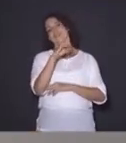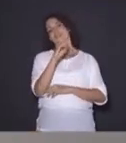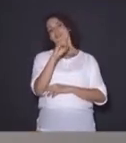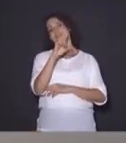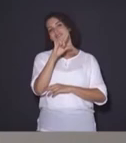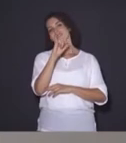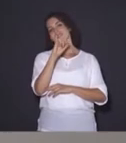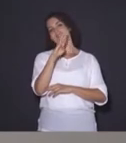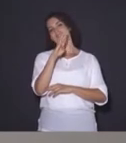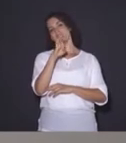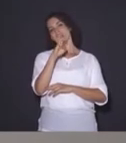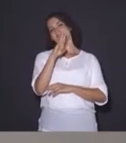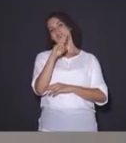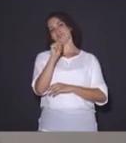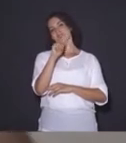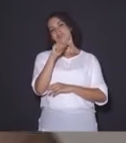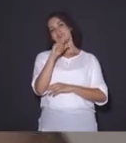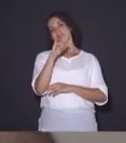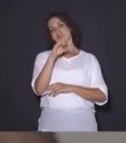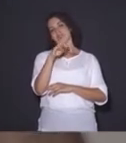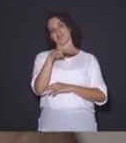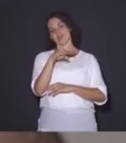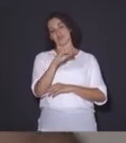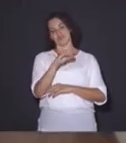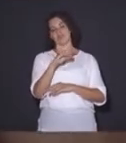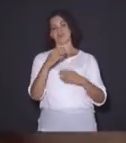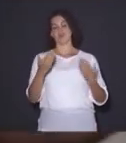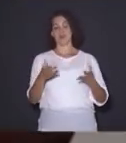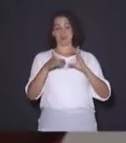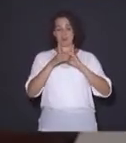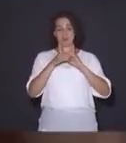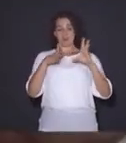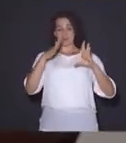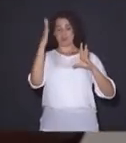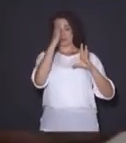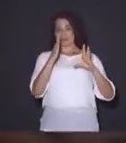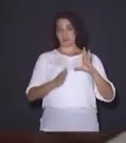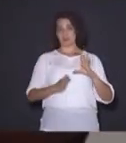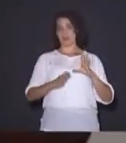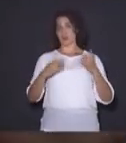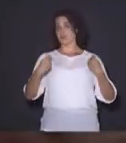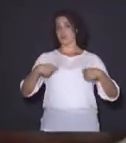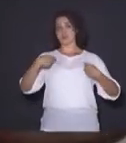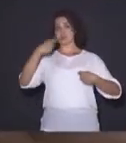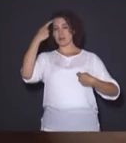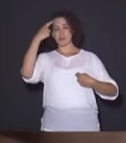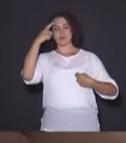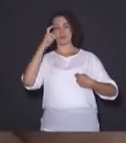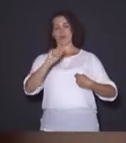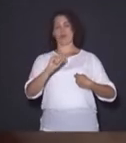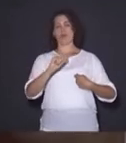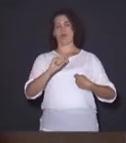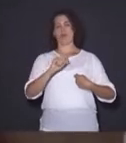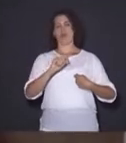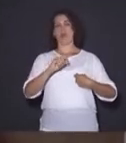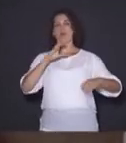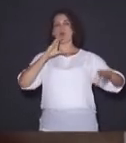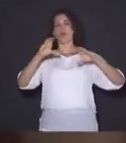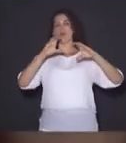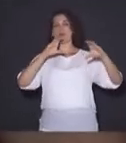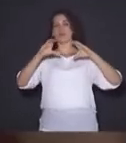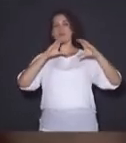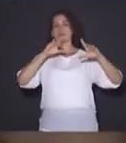a democracia brasileira tem que levar em conta o seguinte nós temos que democratizar os meios de comunicação de massa